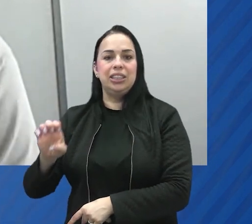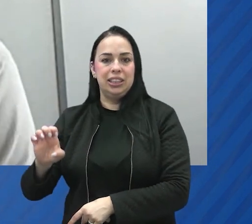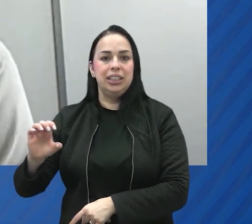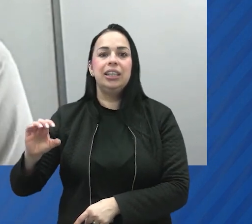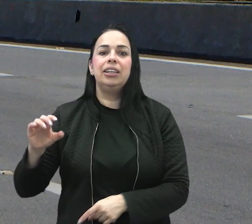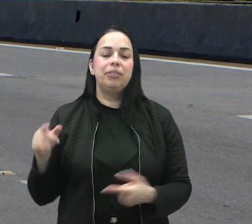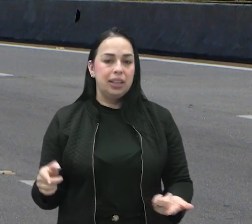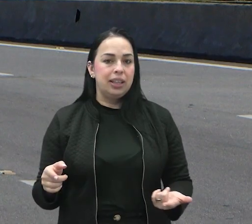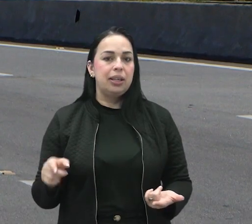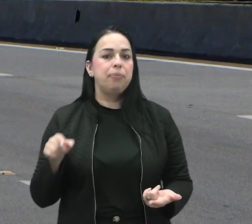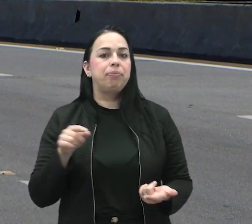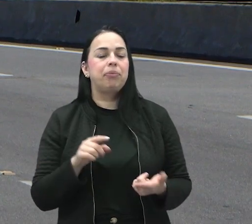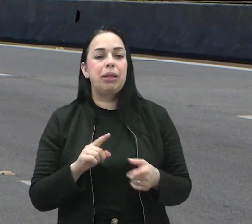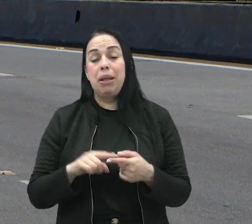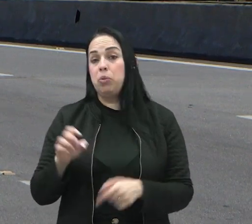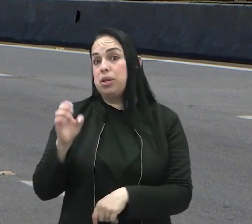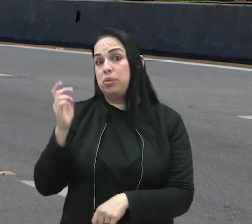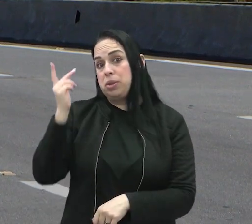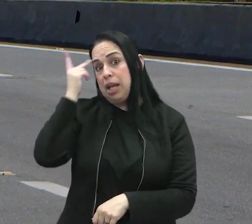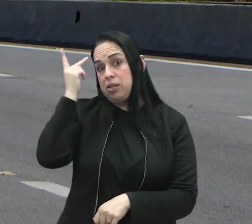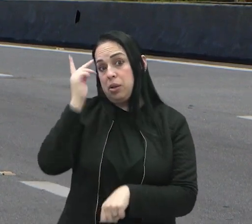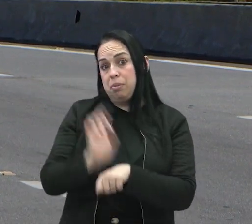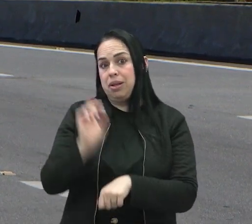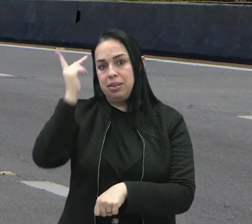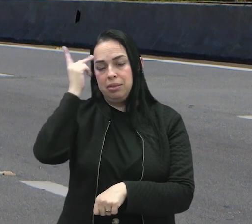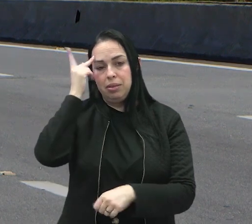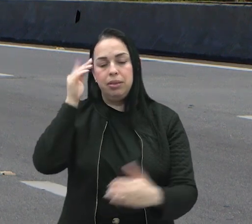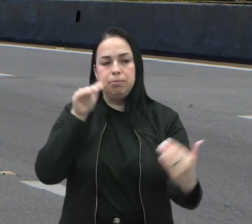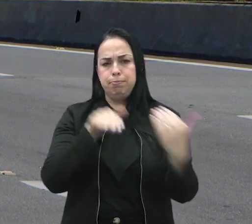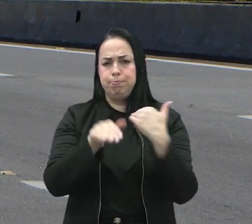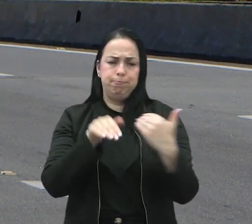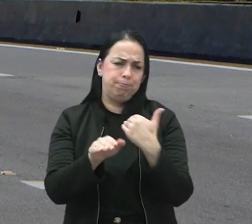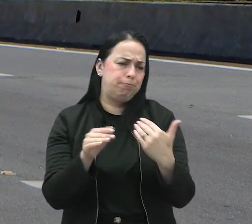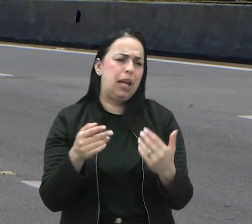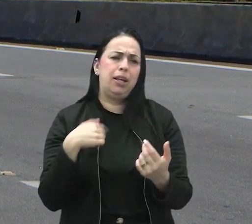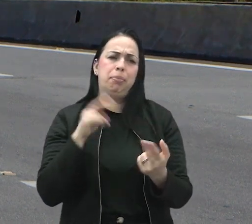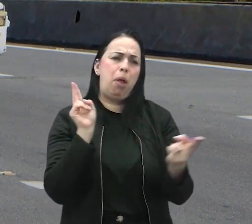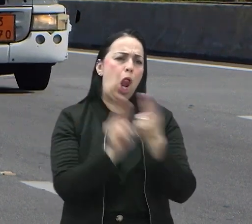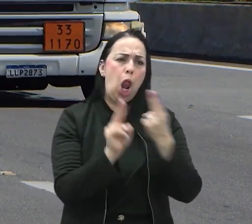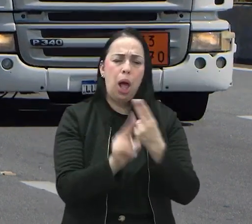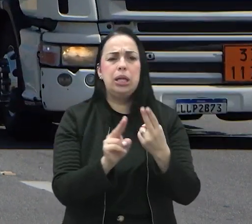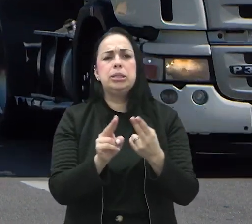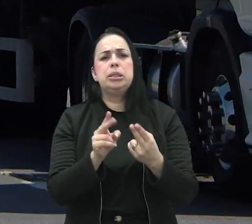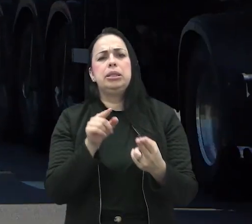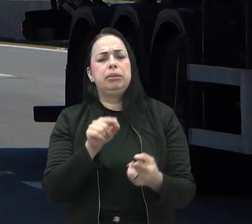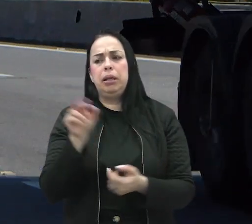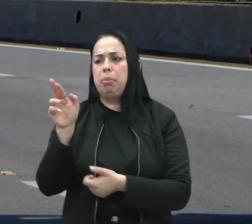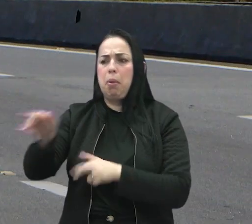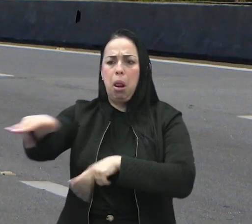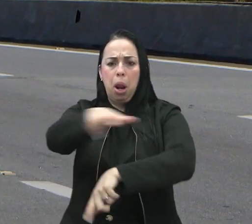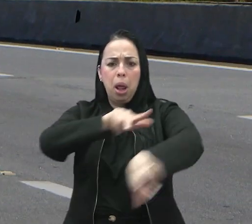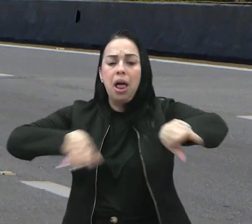Infraestrutura e Transportes. A gente tem aqui no estado de São Paulo o Departamento de Estradas de Rodagem. E vai ter outros departamentos de estradas de rodagem aí em